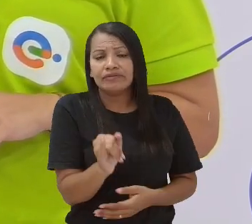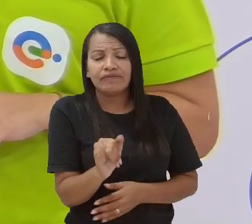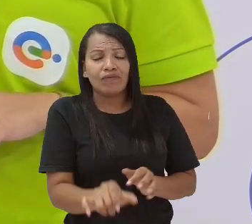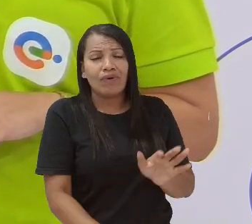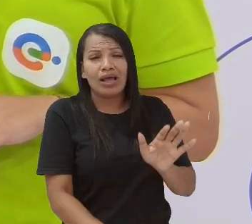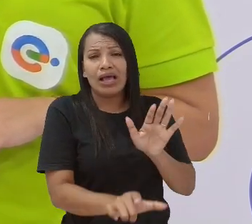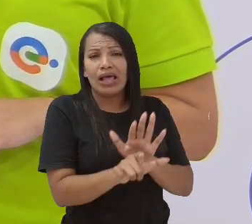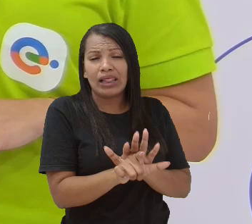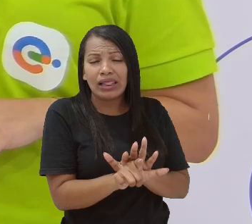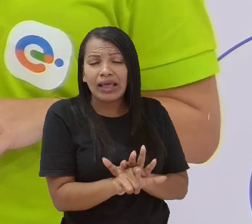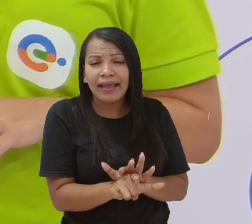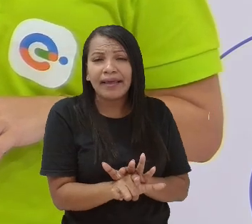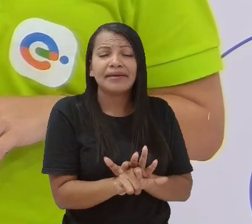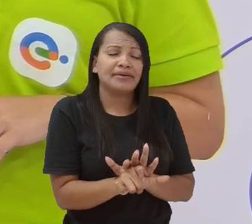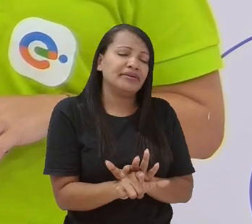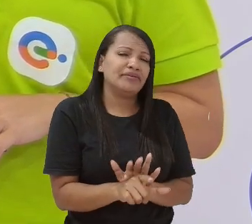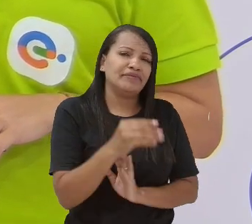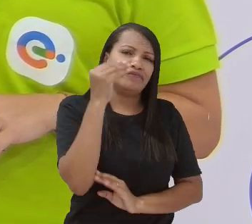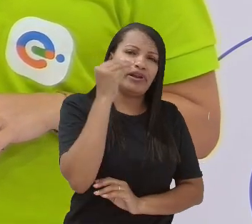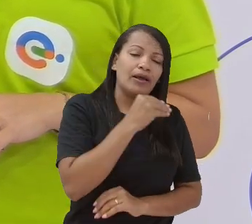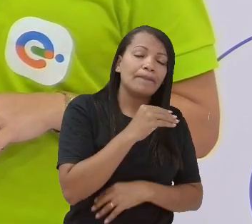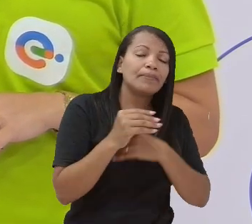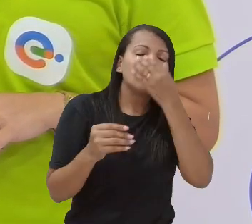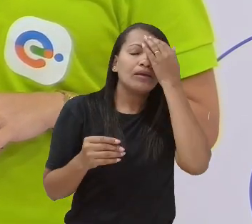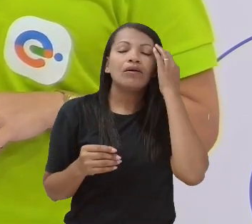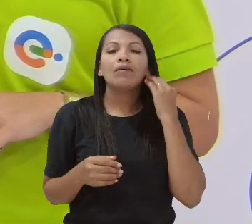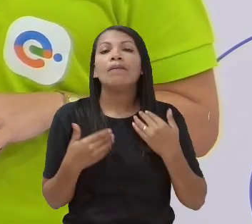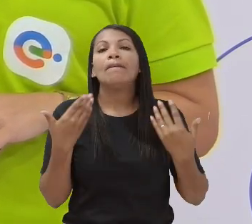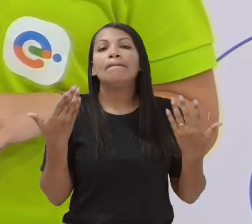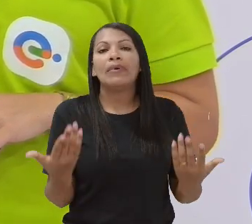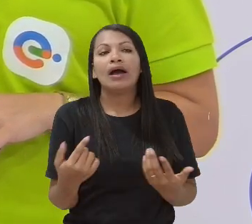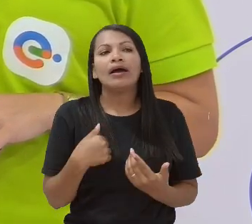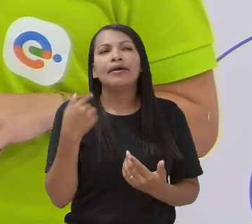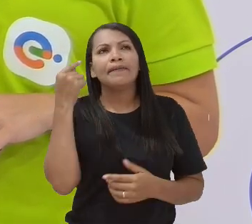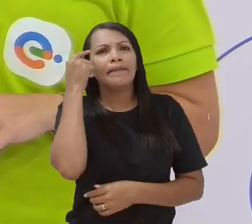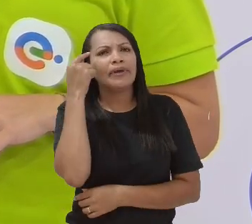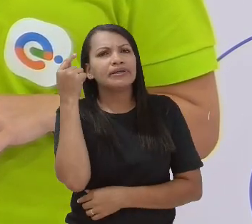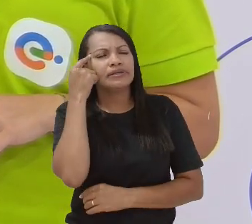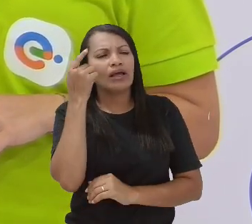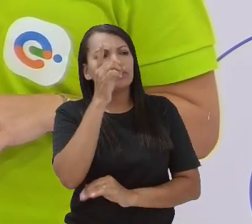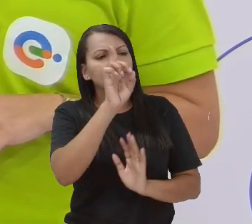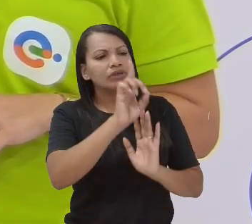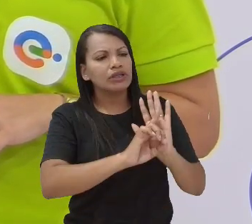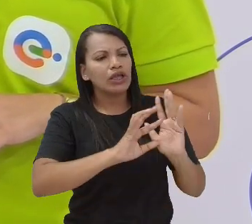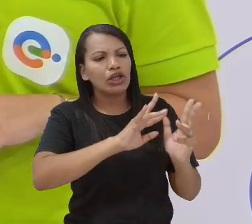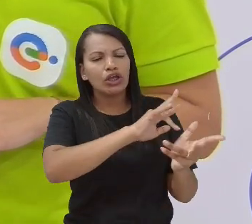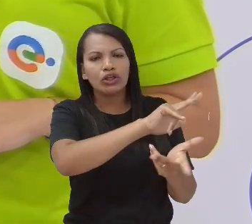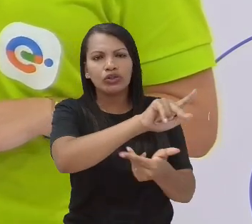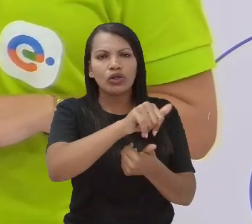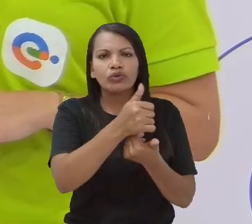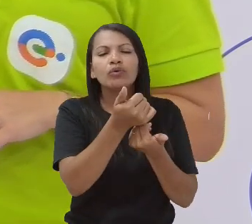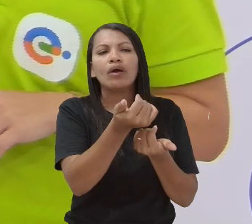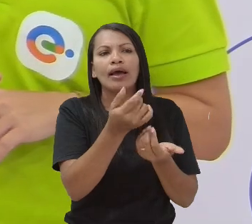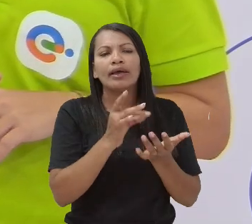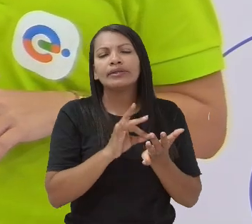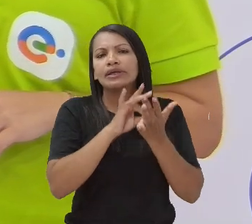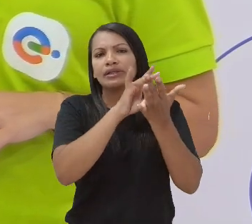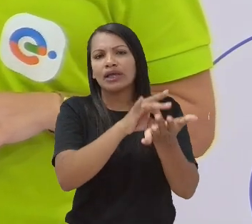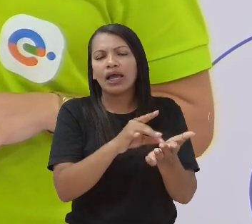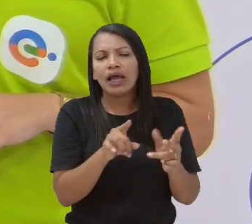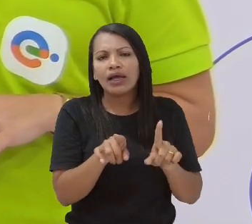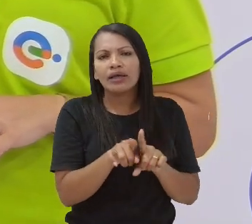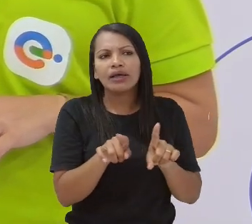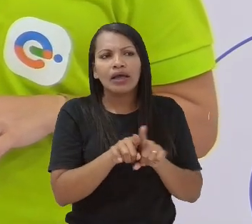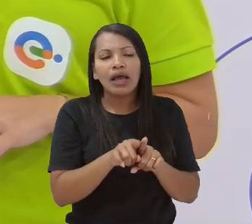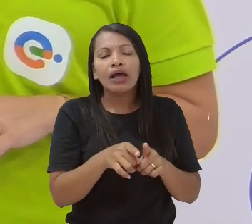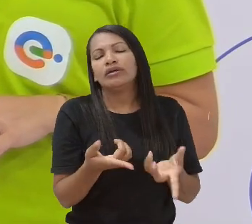tivemos tantas, né? Mas é justamente por isso, pensar em direitos universais, como o direito à dignidade, direitos a